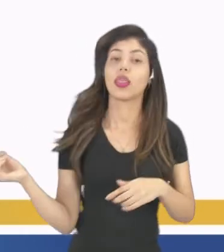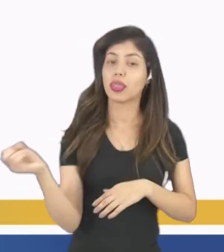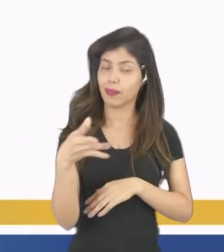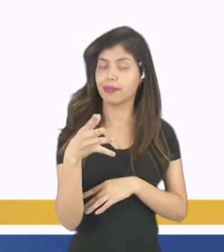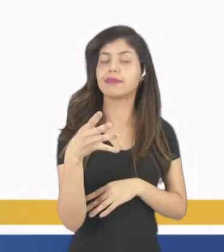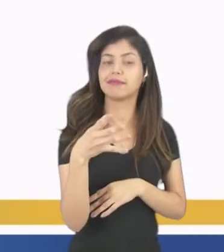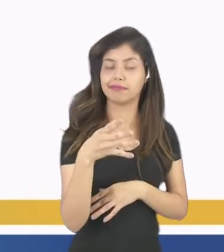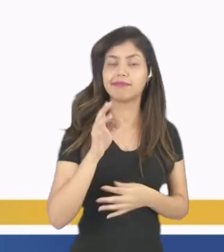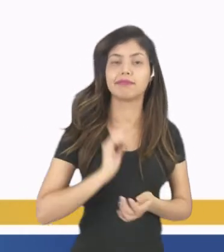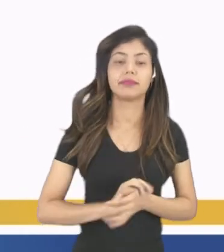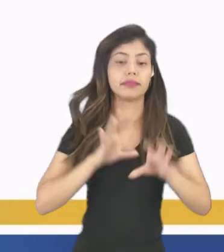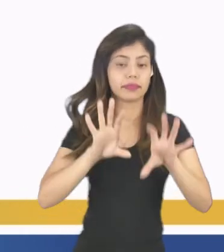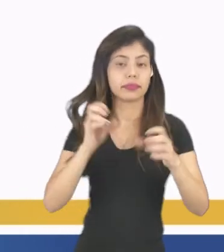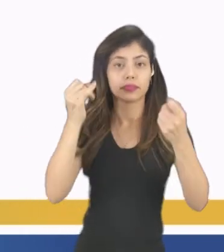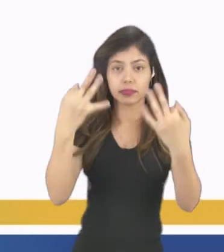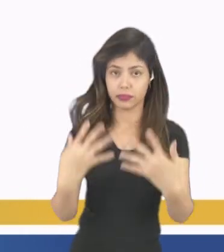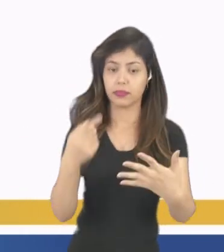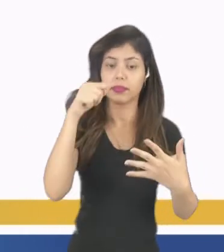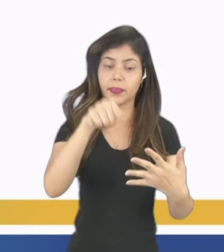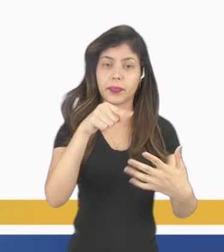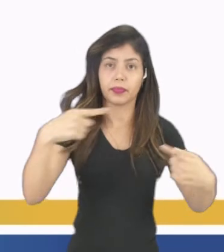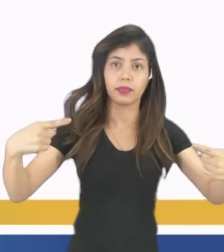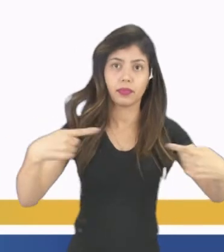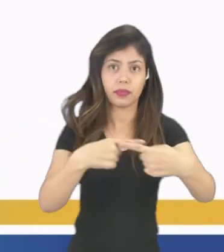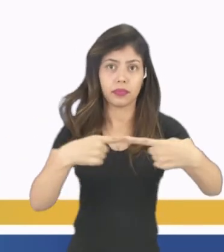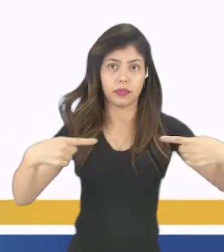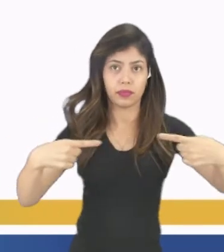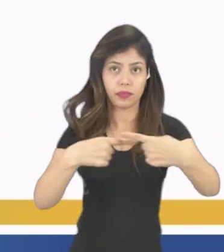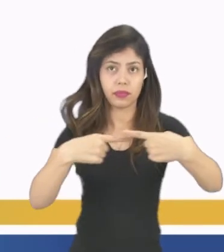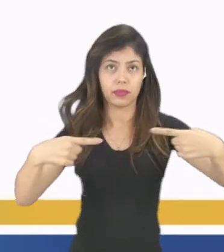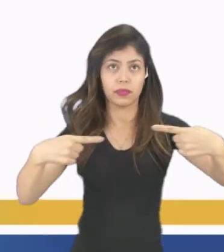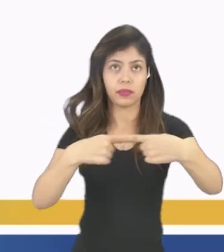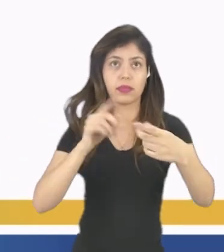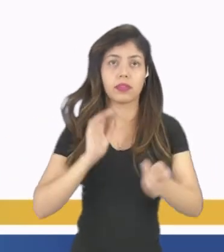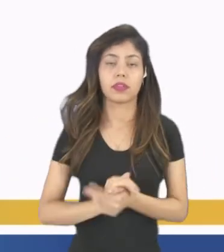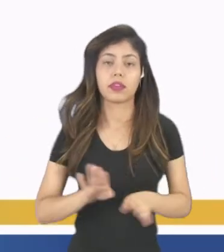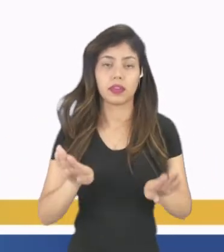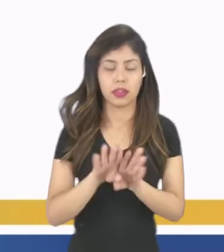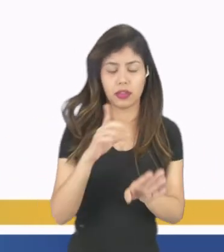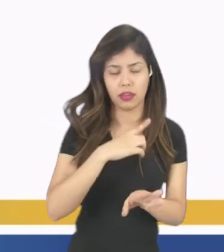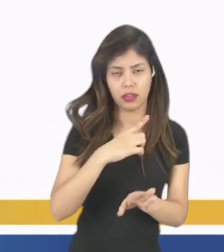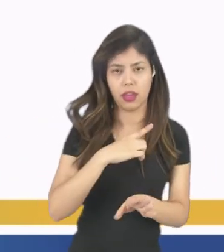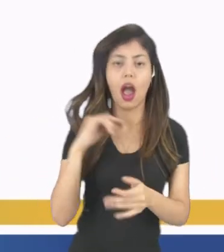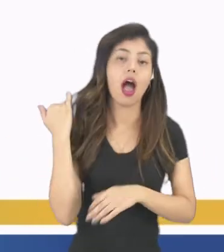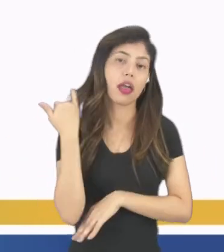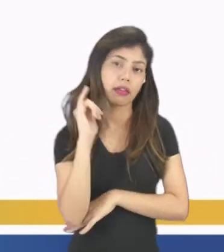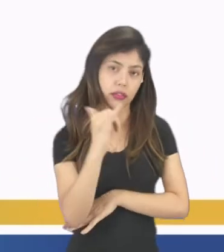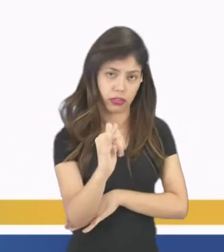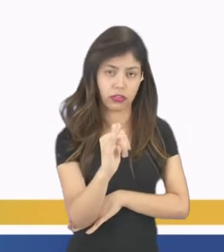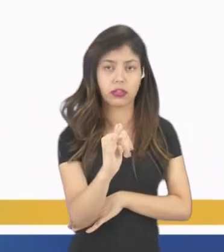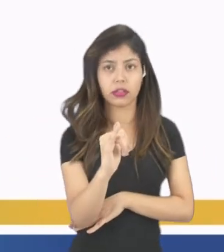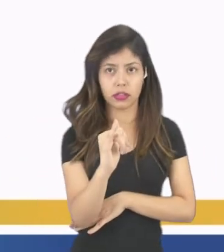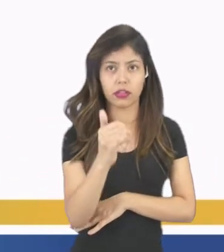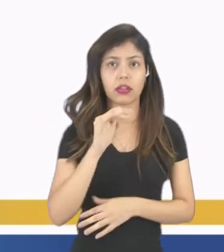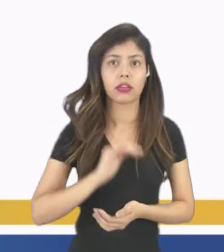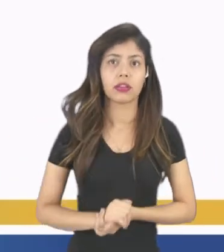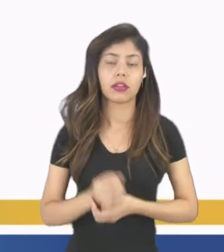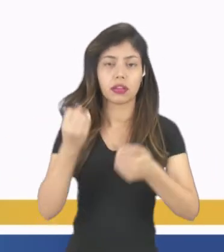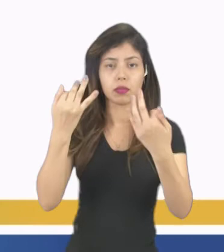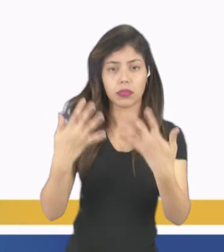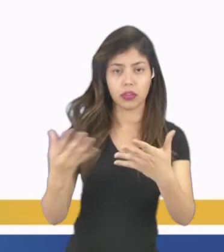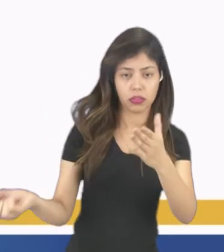pode afirmar que nesse momento aqui, onde a gente fala que isso é um complexo ativado, a energia que está